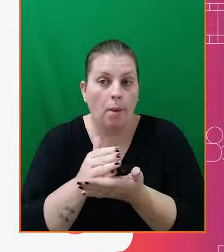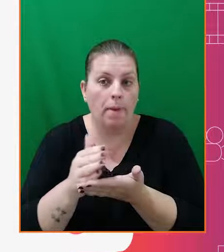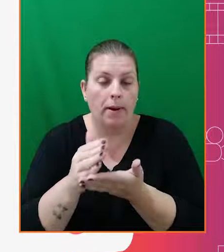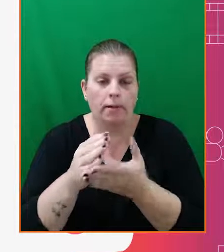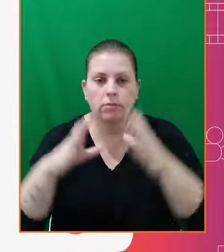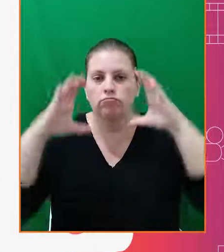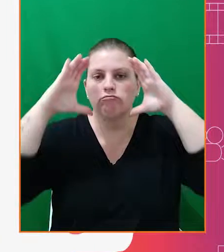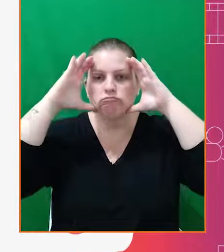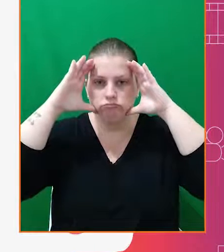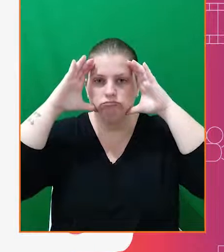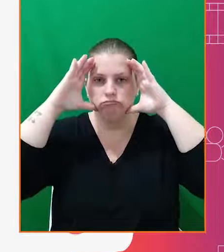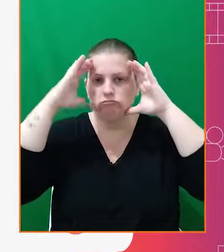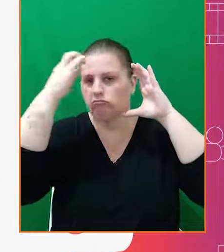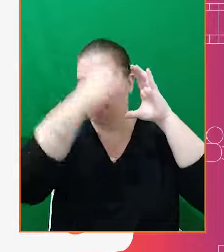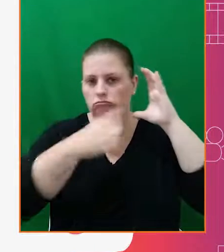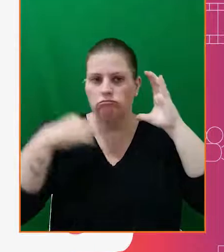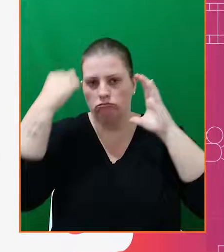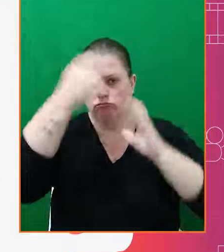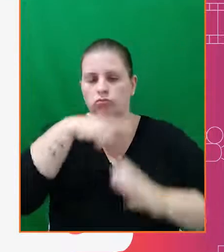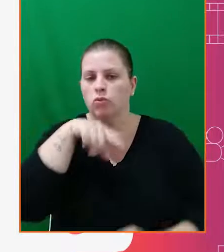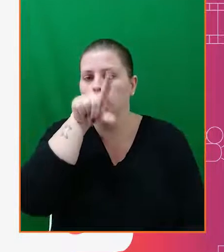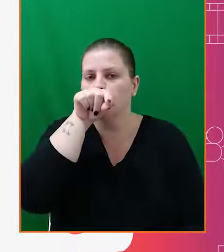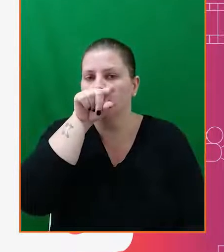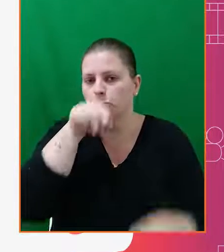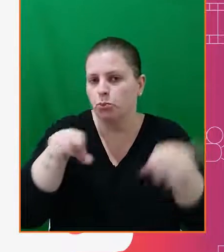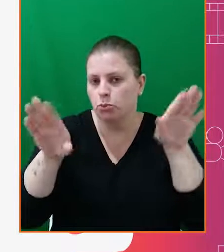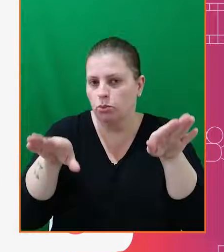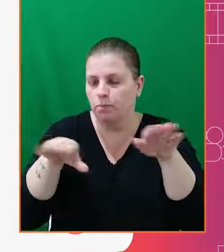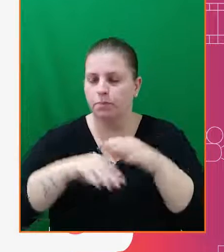Vamos começar então por essa parte da cabecinha do passarinho.